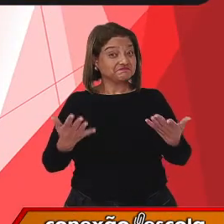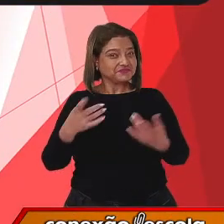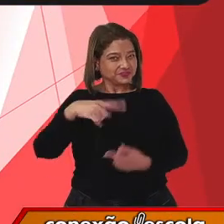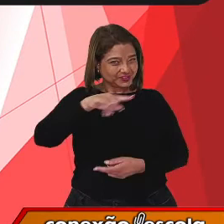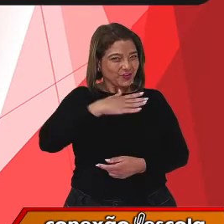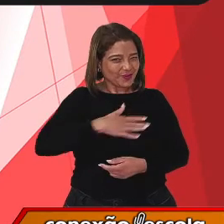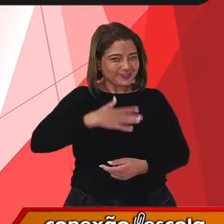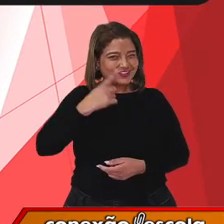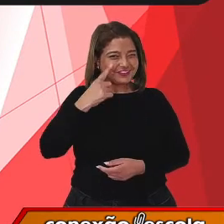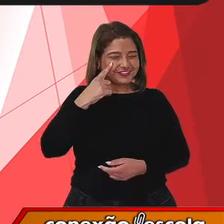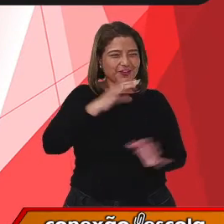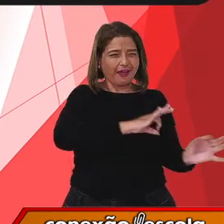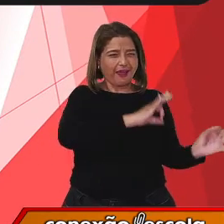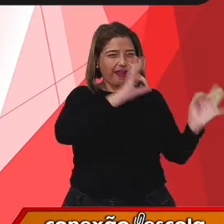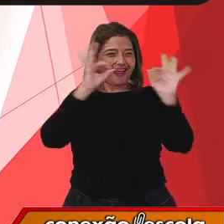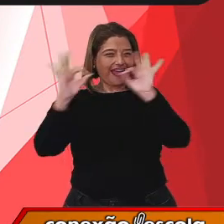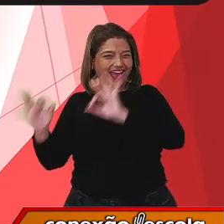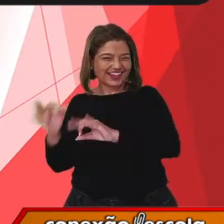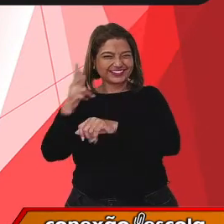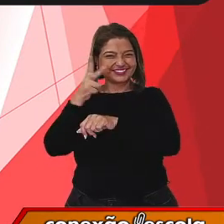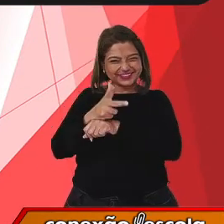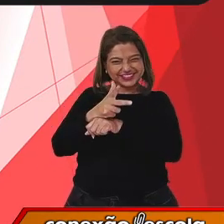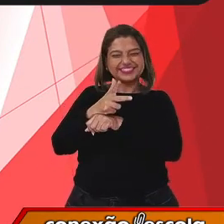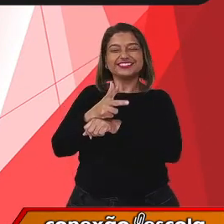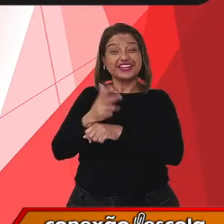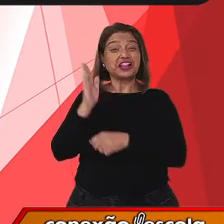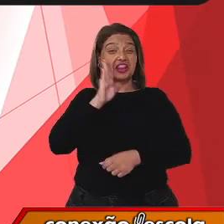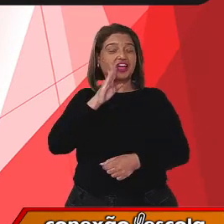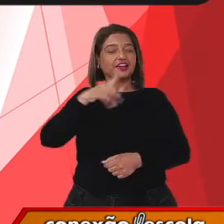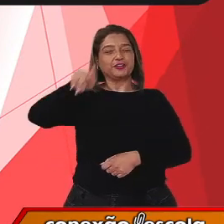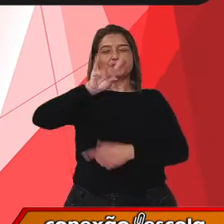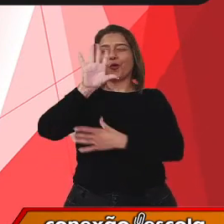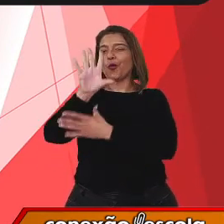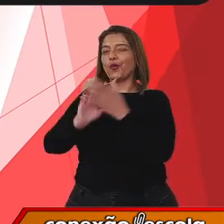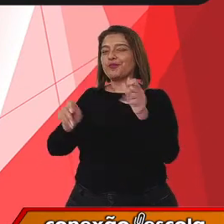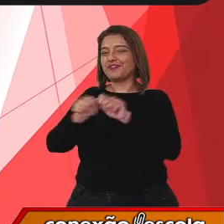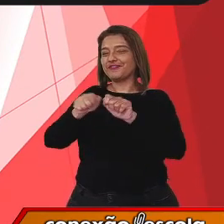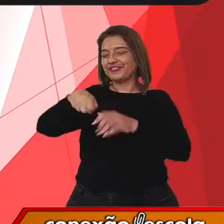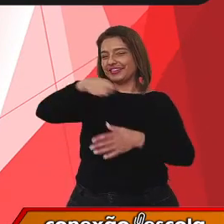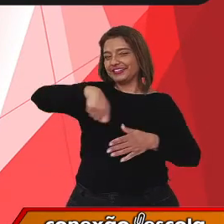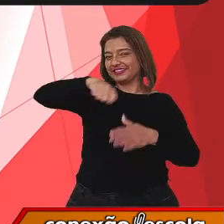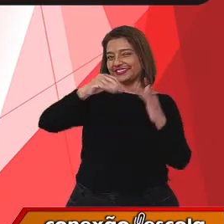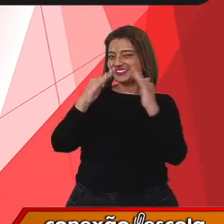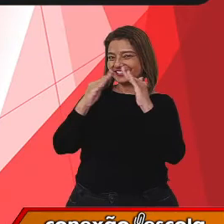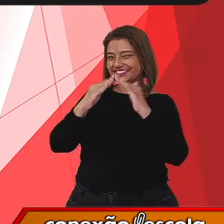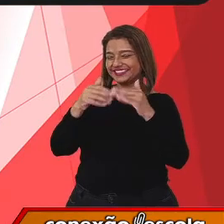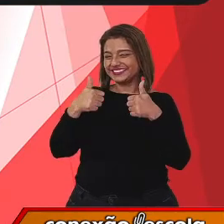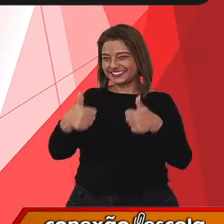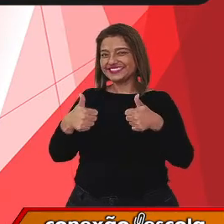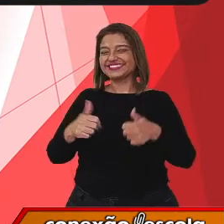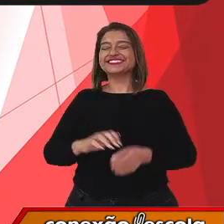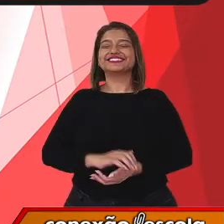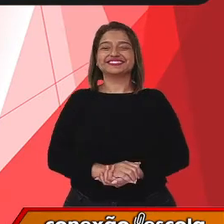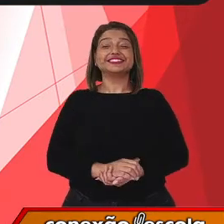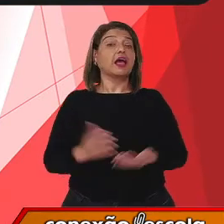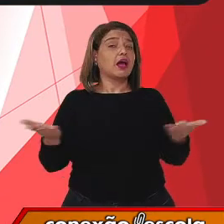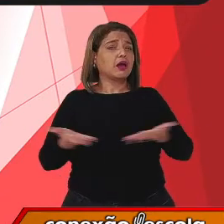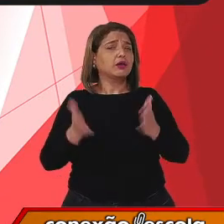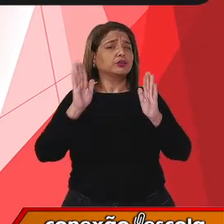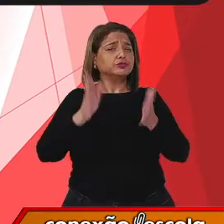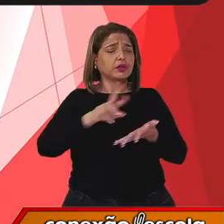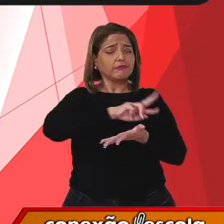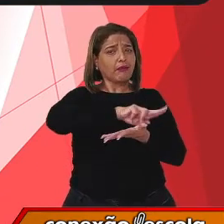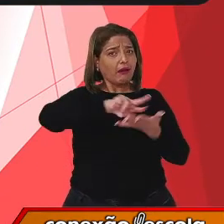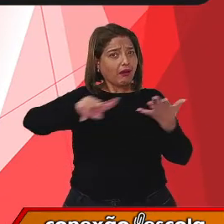pessoal, gostaram do vídeo? Legal, né? Depois vocês façam essa receita em casa, tá bom? E então, agora que nós já vimos